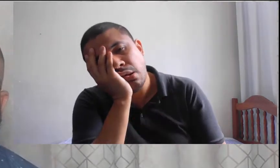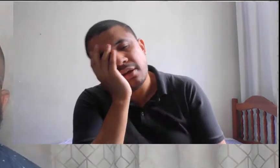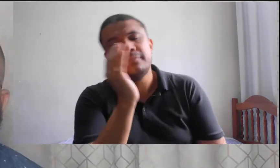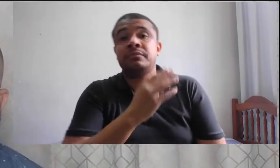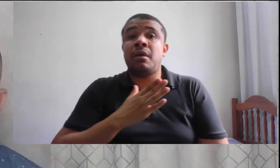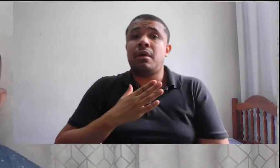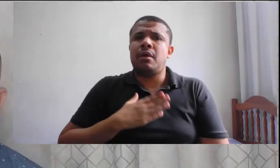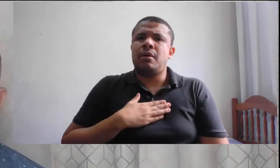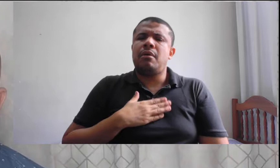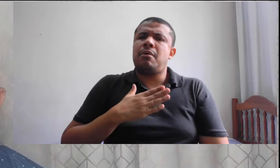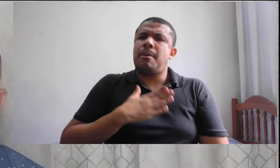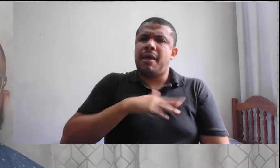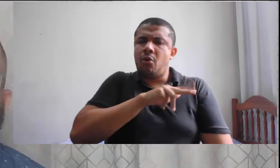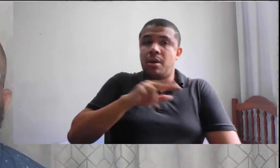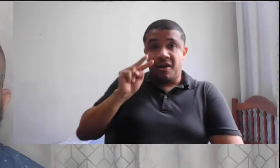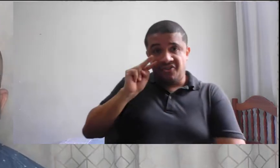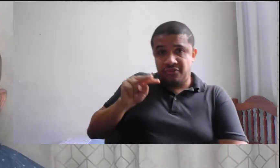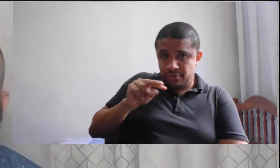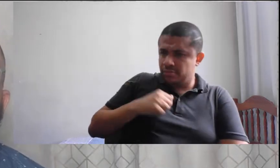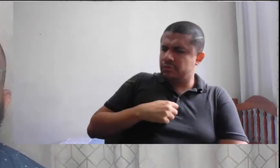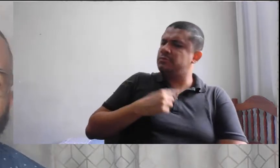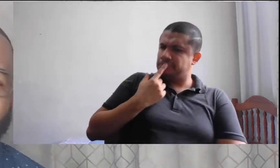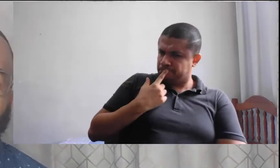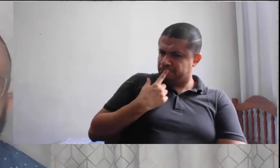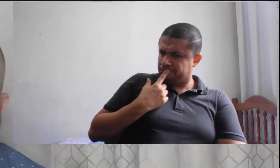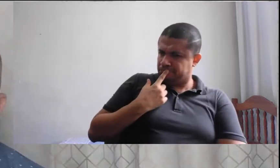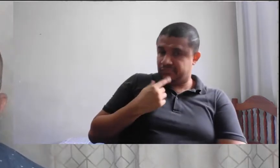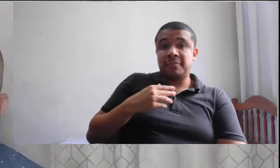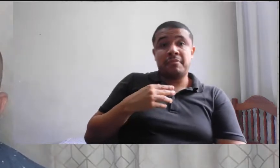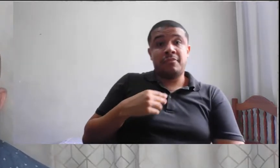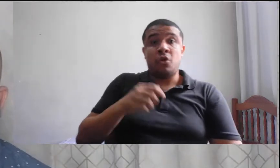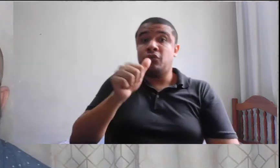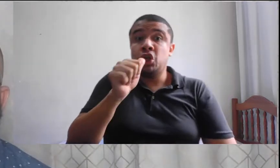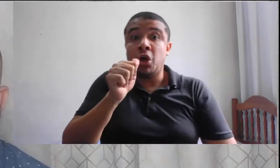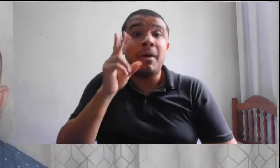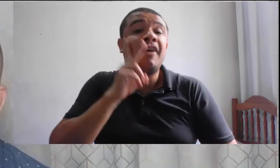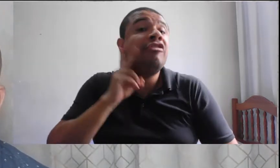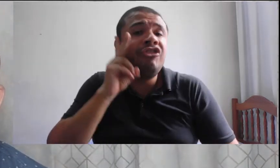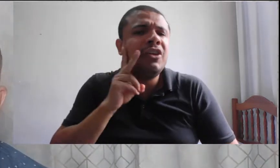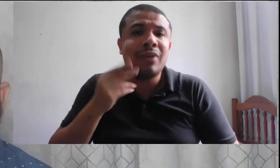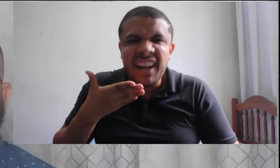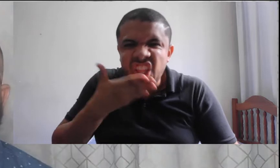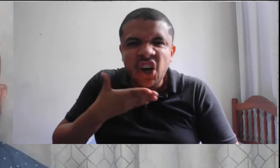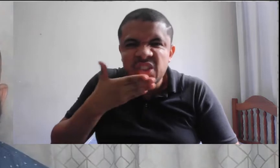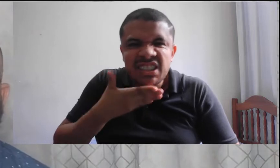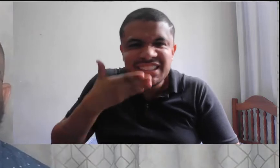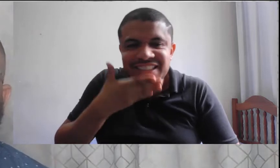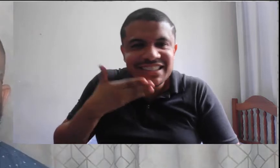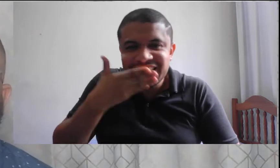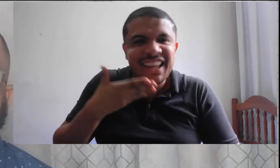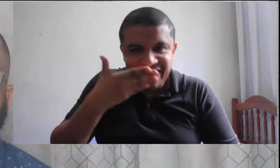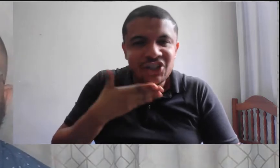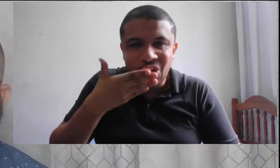achamos interessante aquilo. E também fomos tomar o vinho, era docinho, né? Esse vinho sangue de boi, sem querer